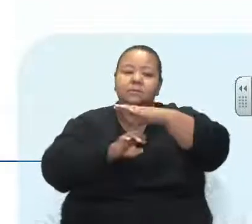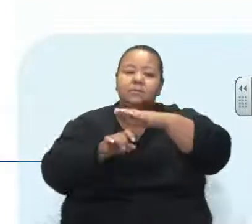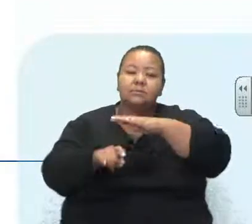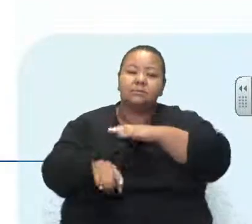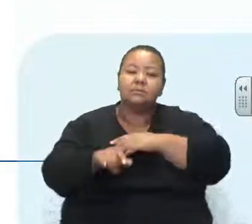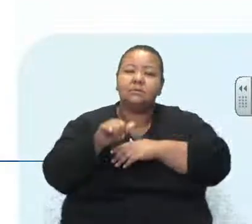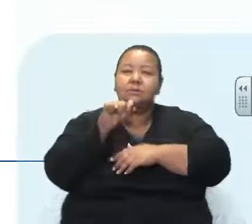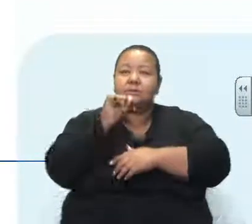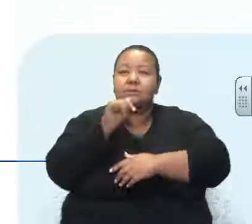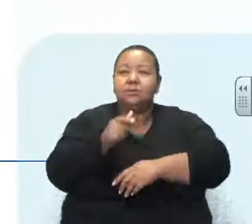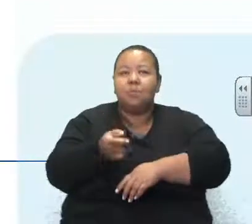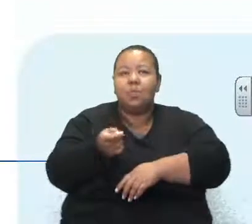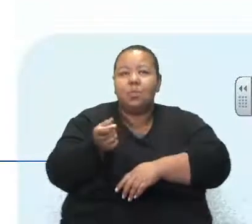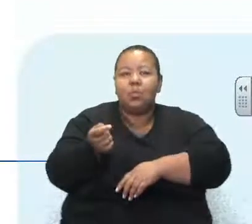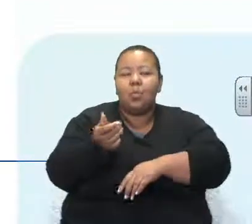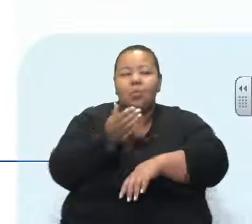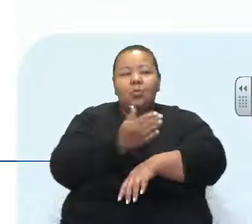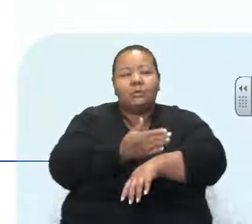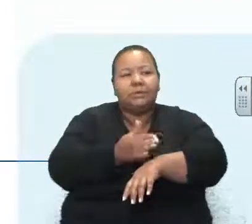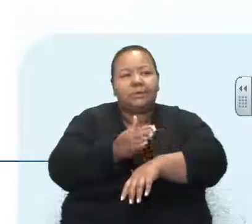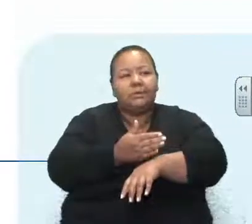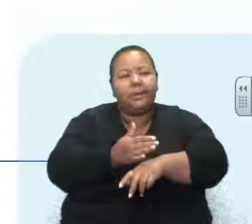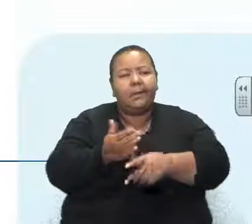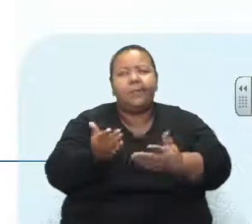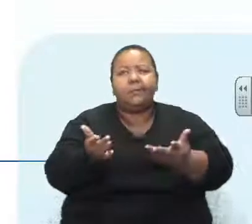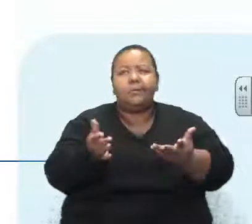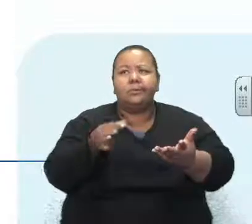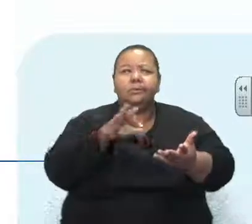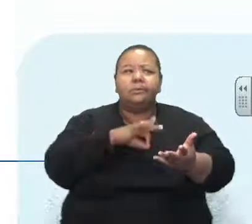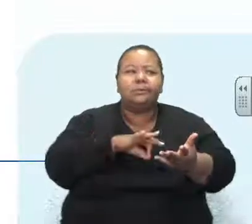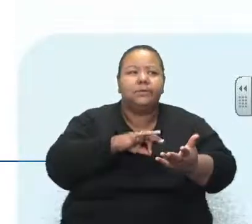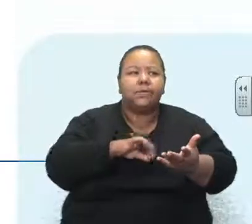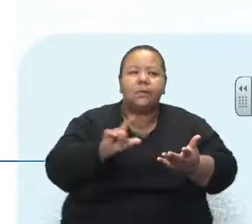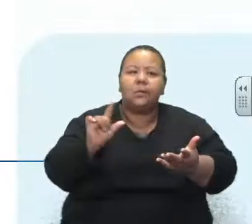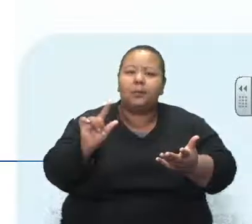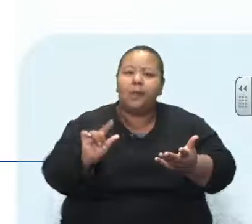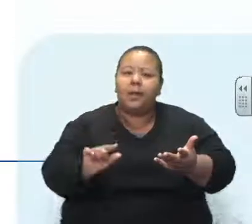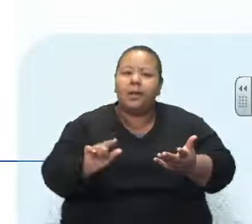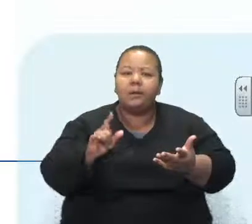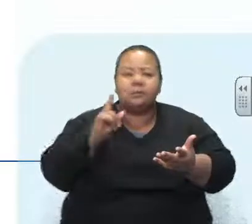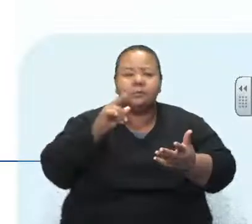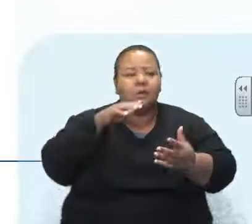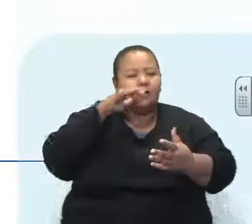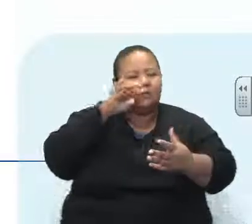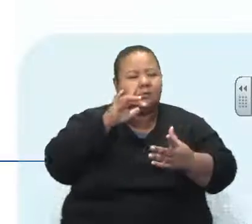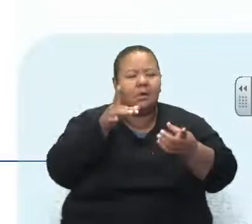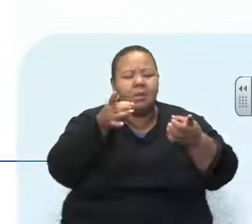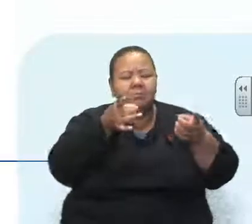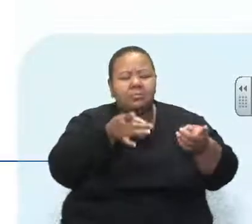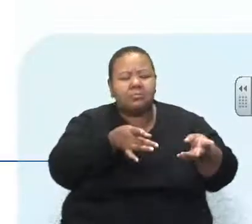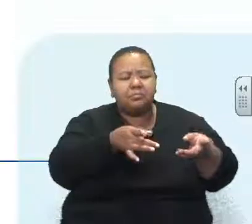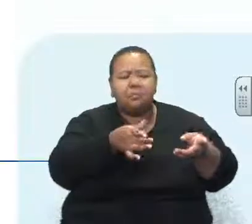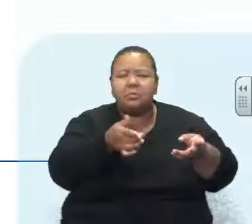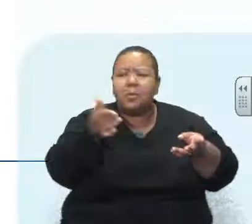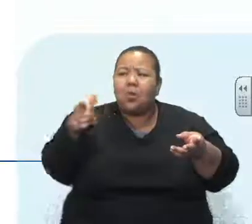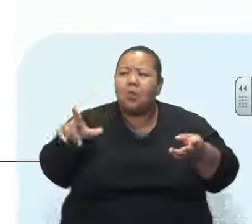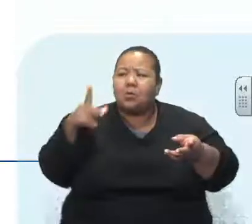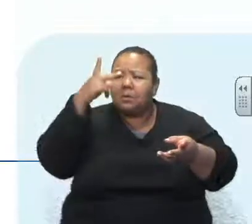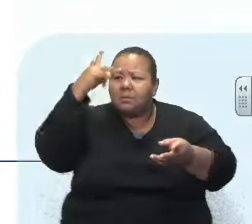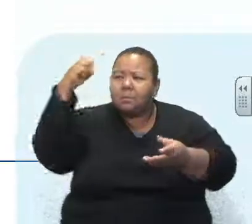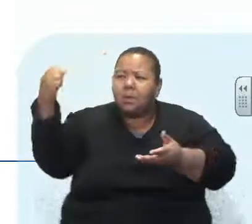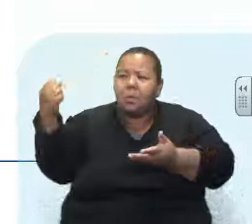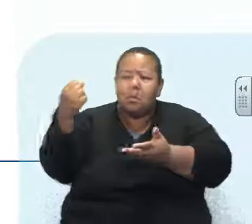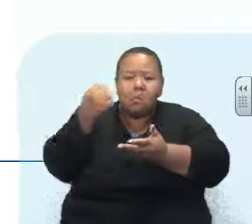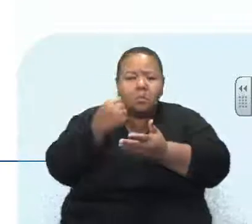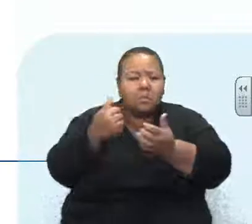Baixo treinamento, salários baixos, alta rotatividade. Vai analisar todos esses fatores, porque não adianta eu colocar ali